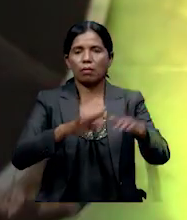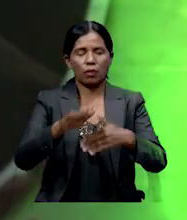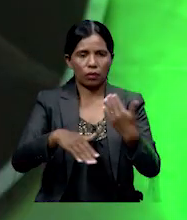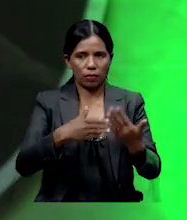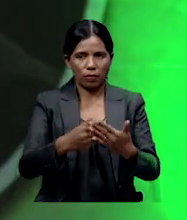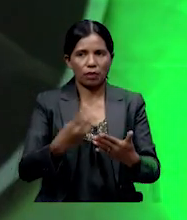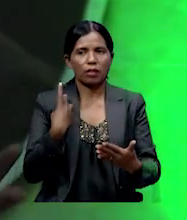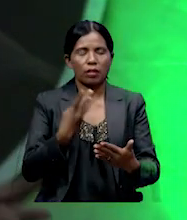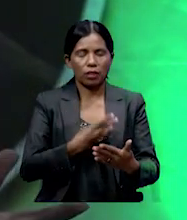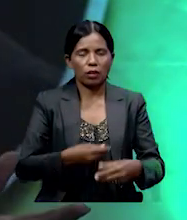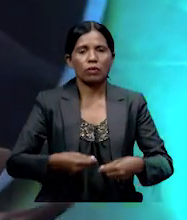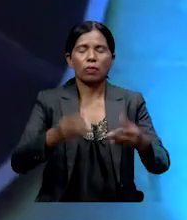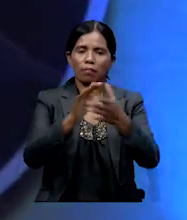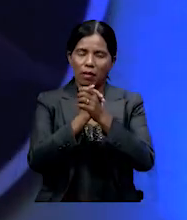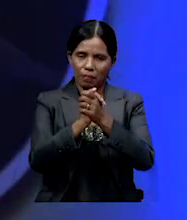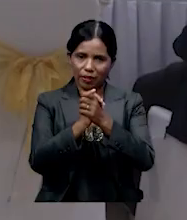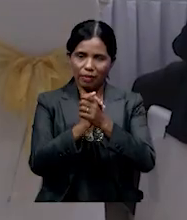Então, também parabéns para o